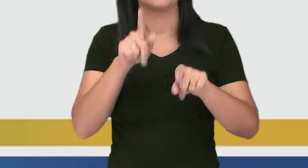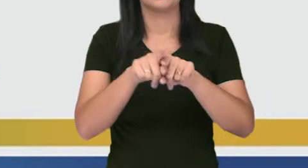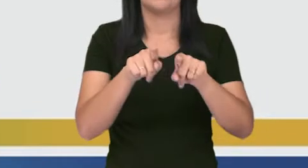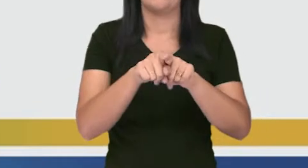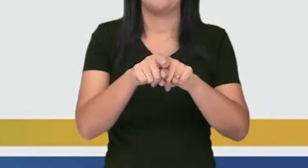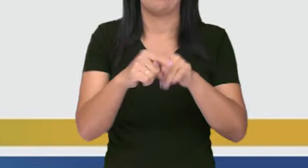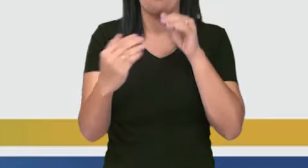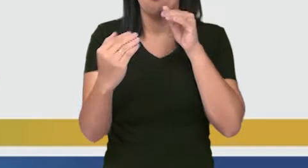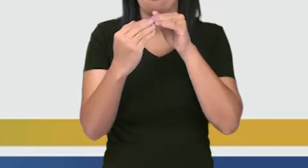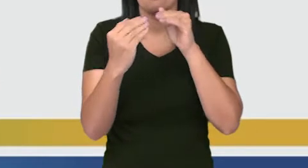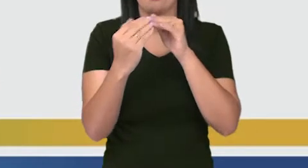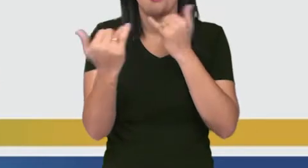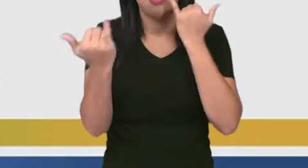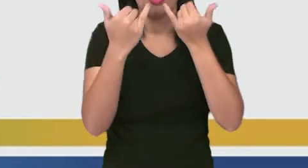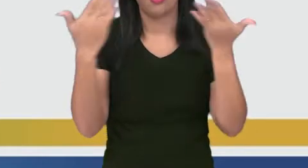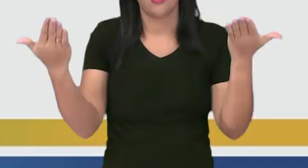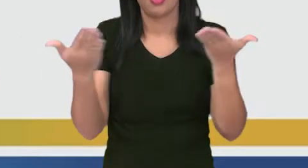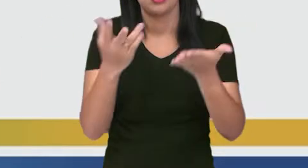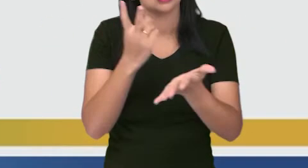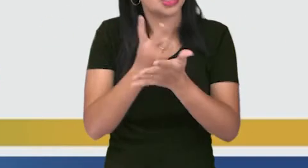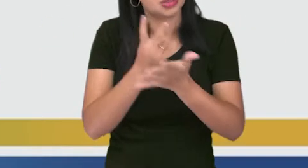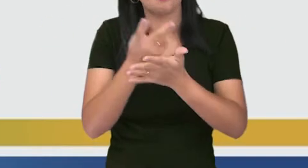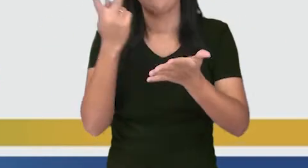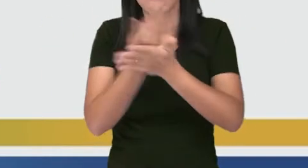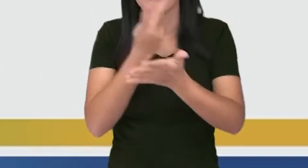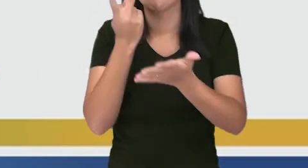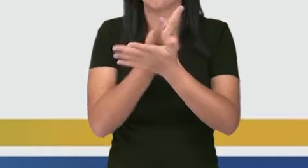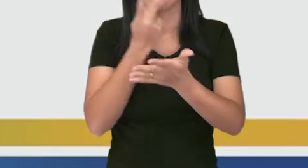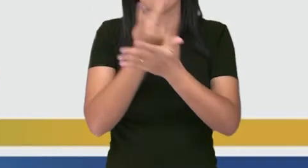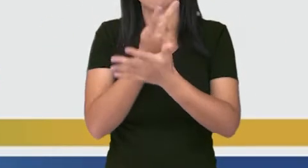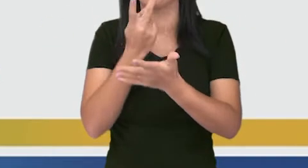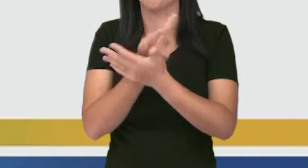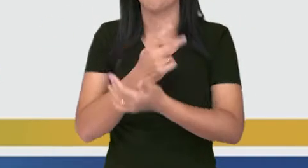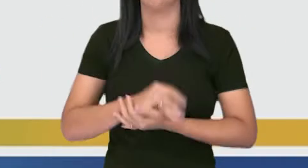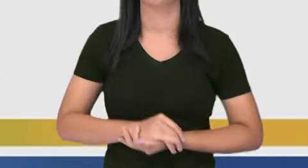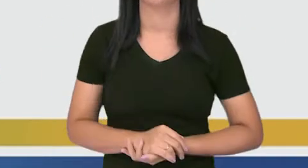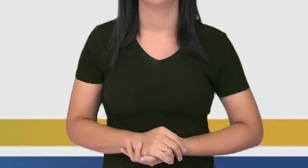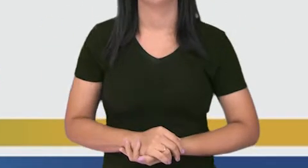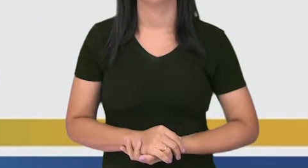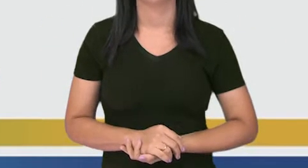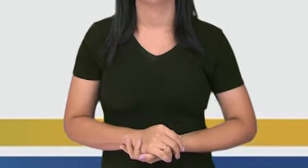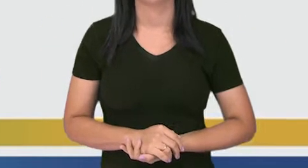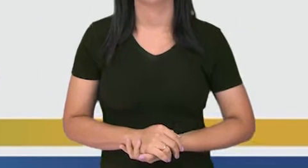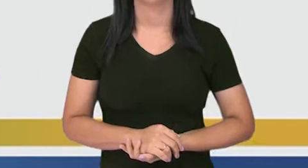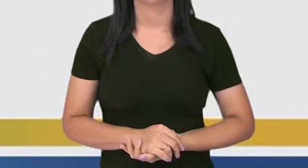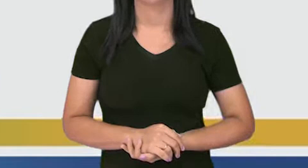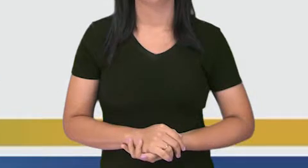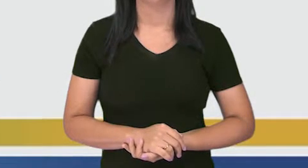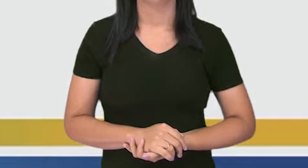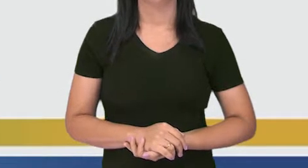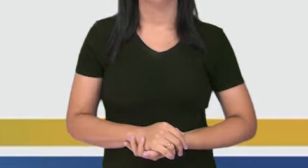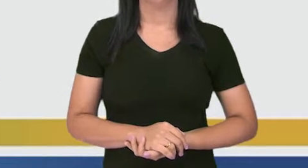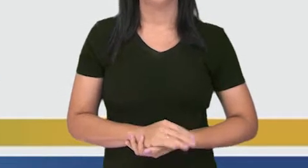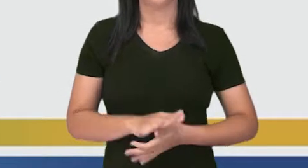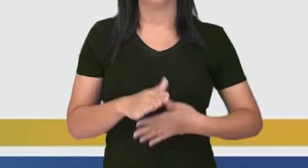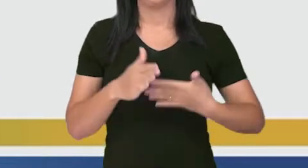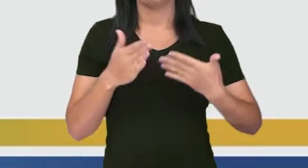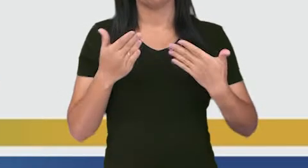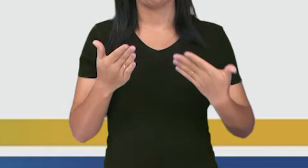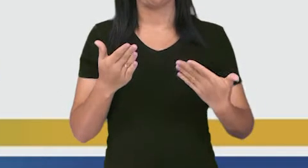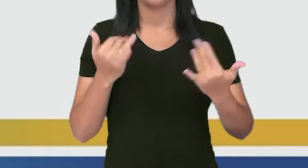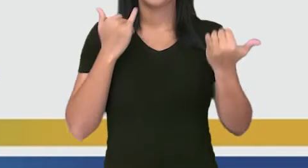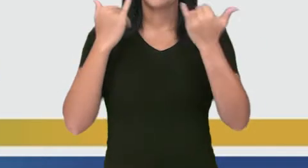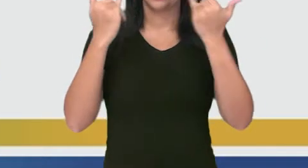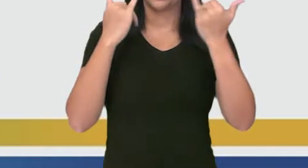com os dados atuais sempre vai haver um erro e muito grande continuam os